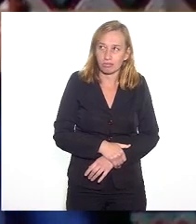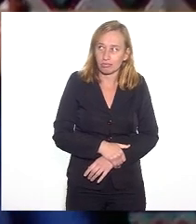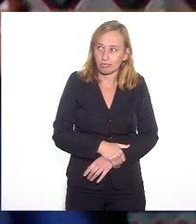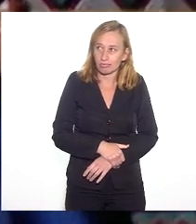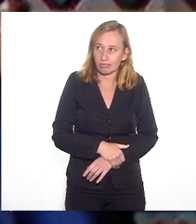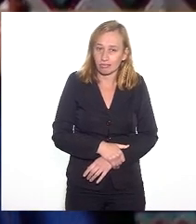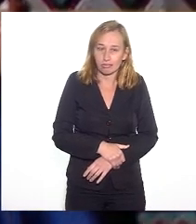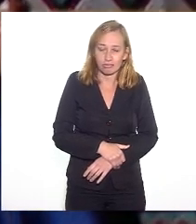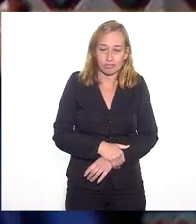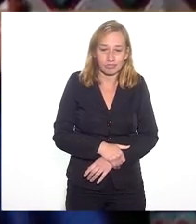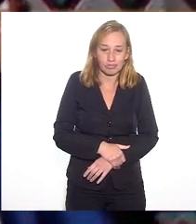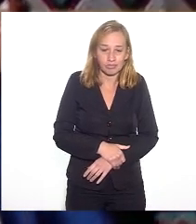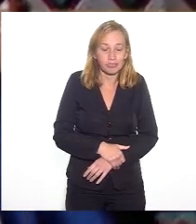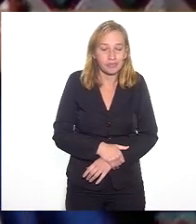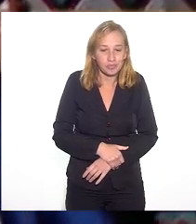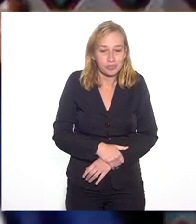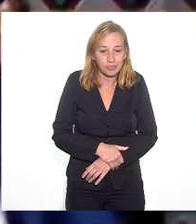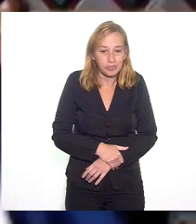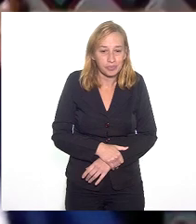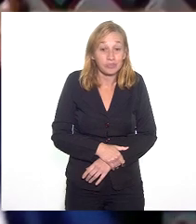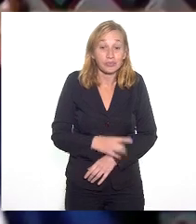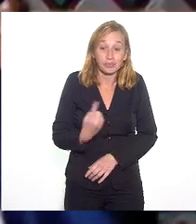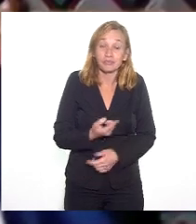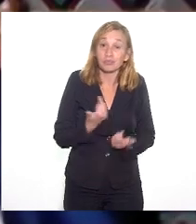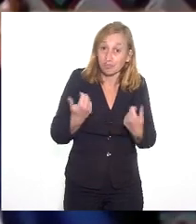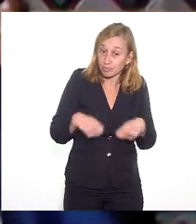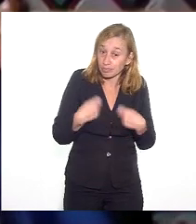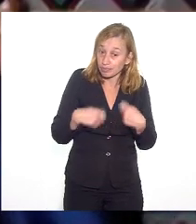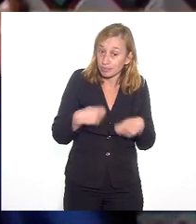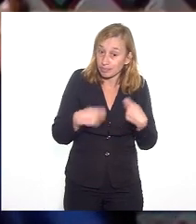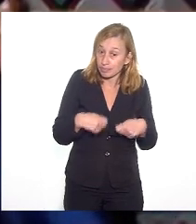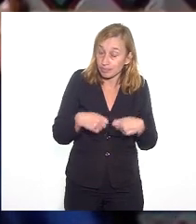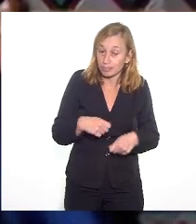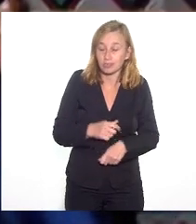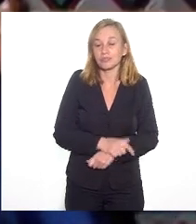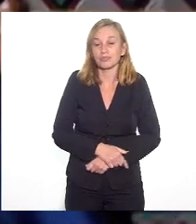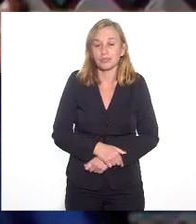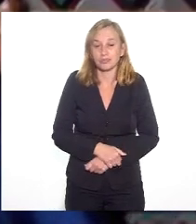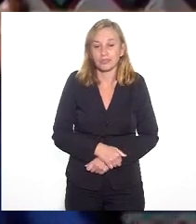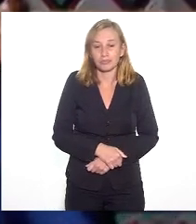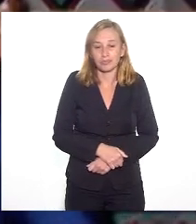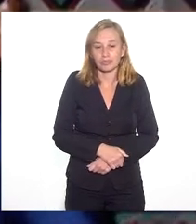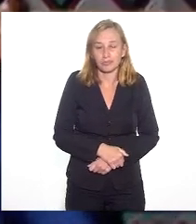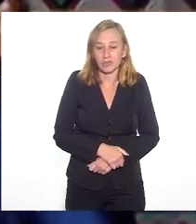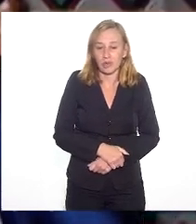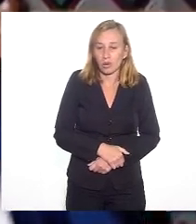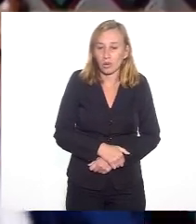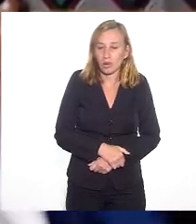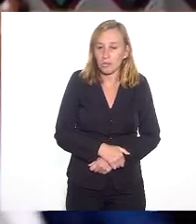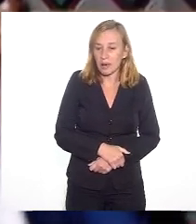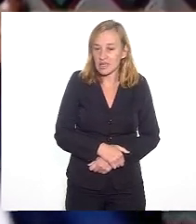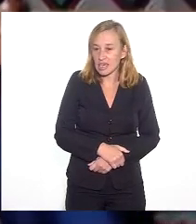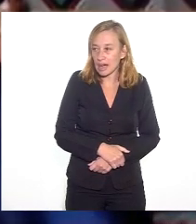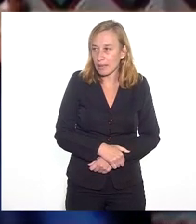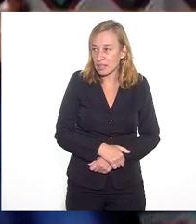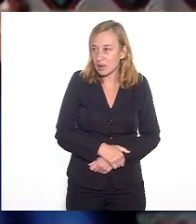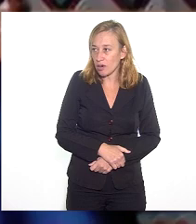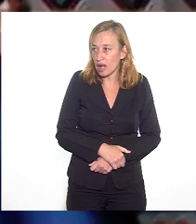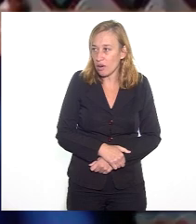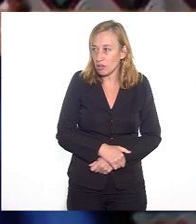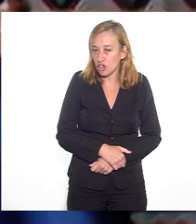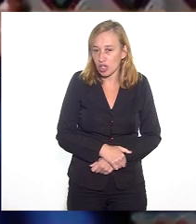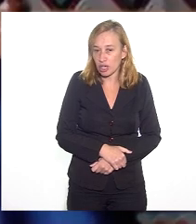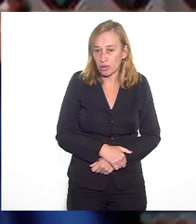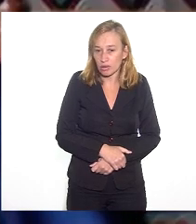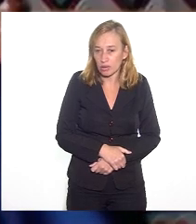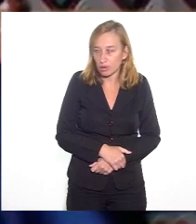precisa de uma LDO, ou precisava, né? E a gente vem fazendo críticas sobre isso, com dados.